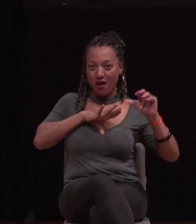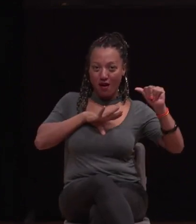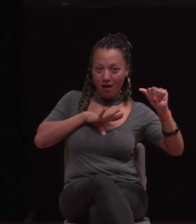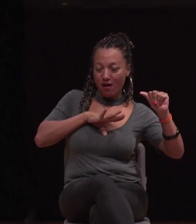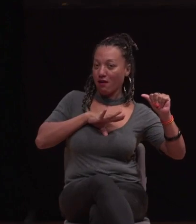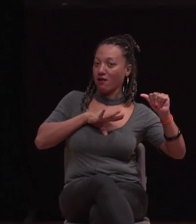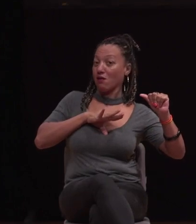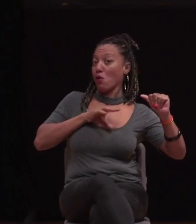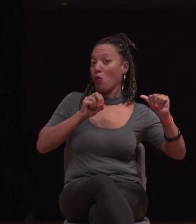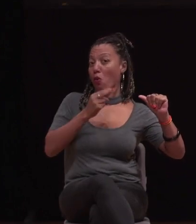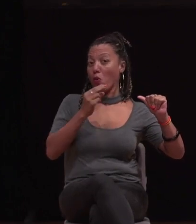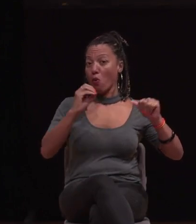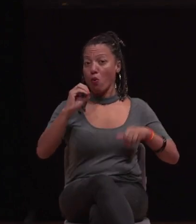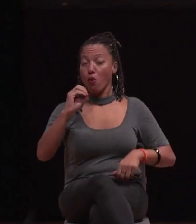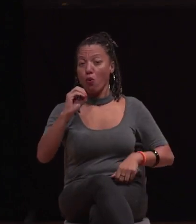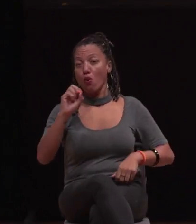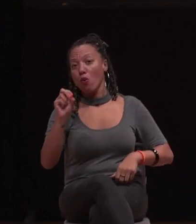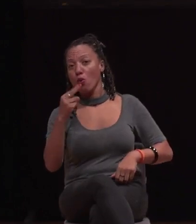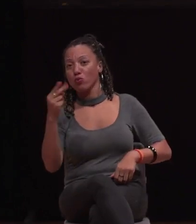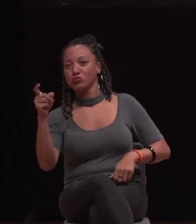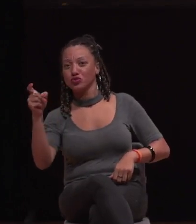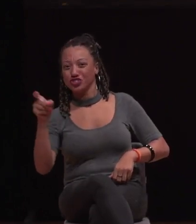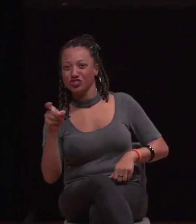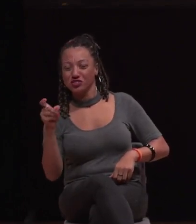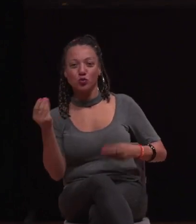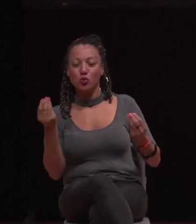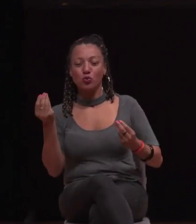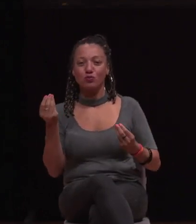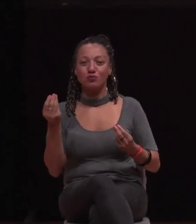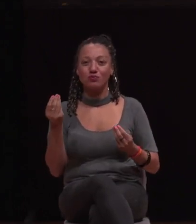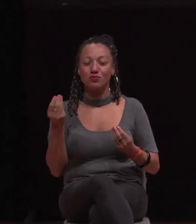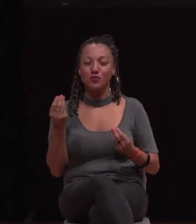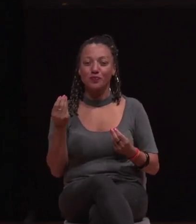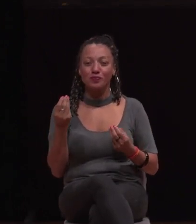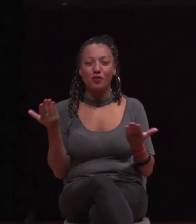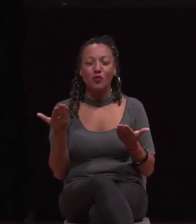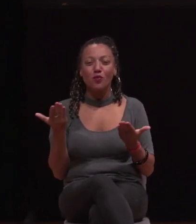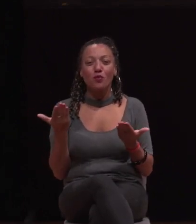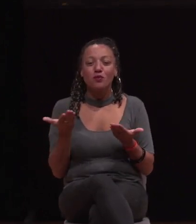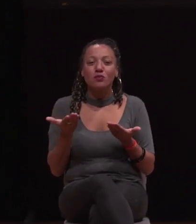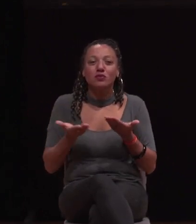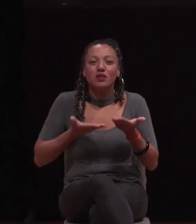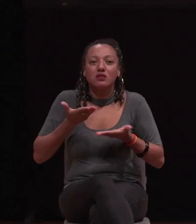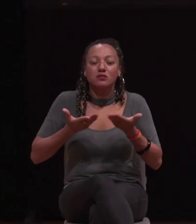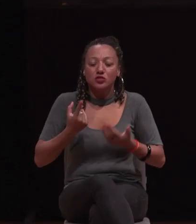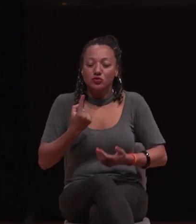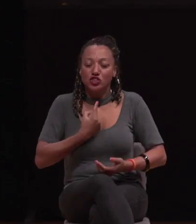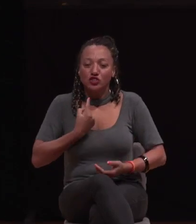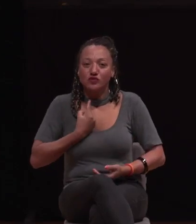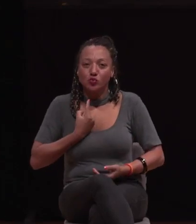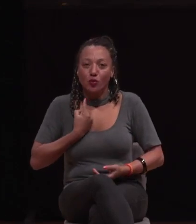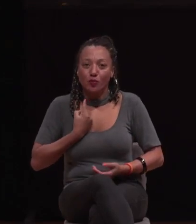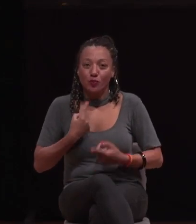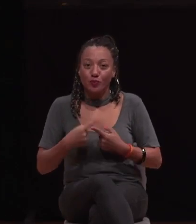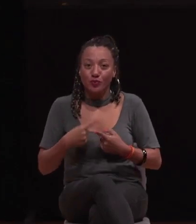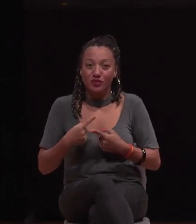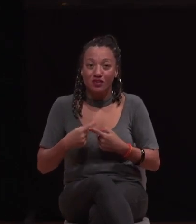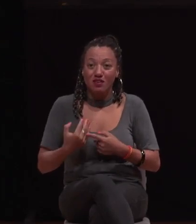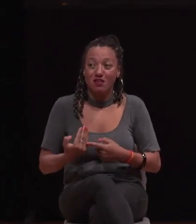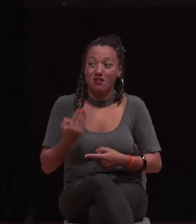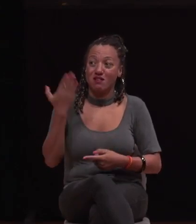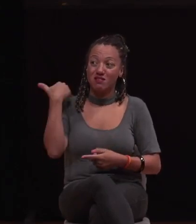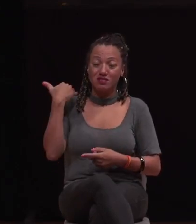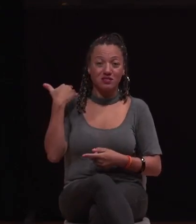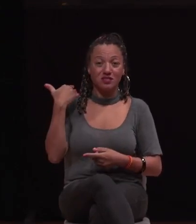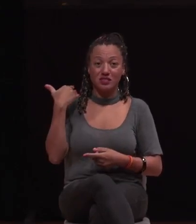como se trata essas questões individuais e subjetivas do que se era antes de se descobrir